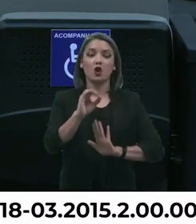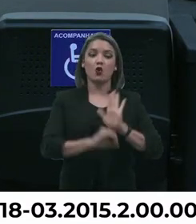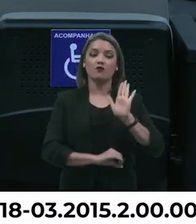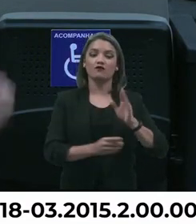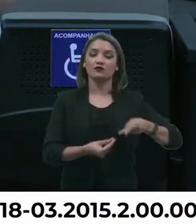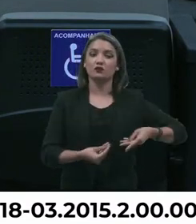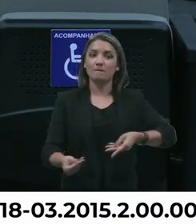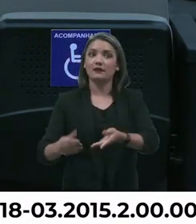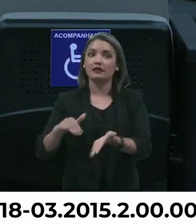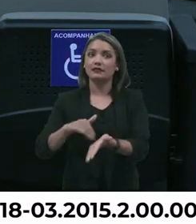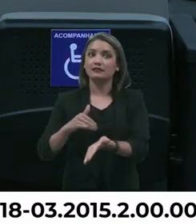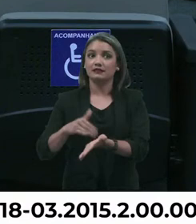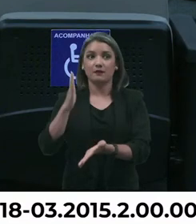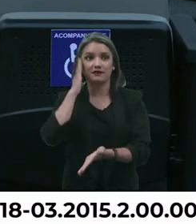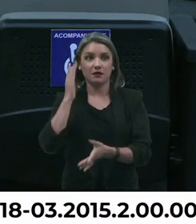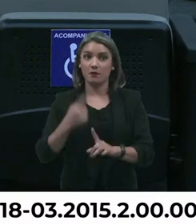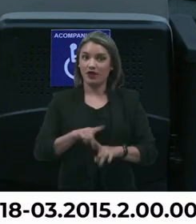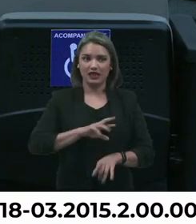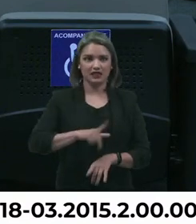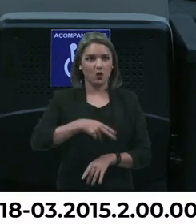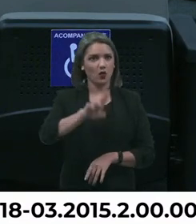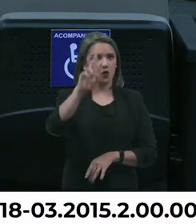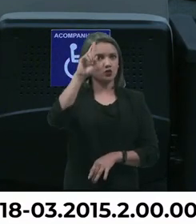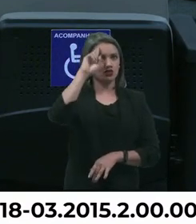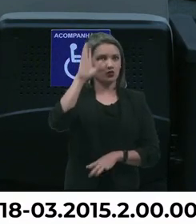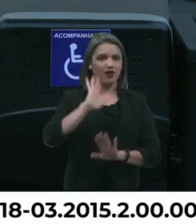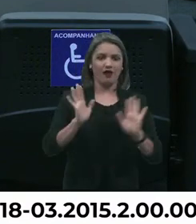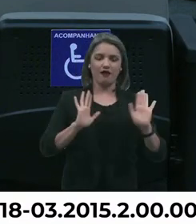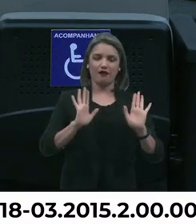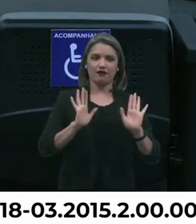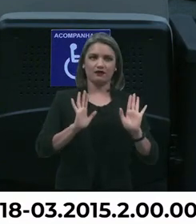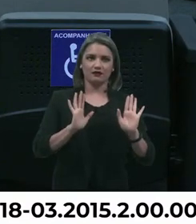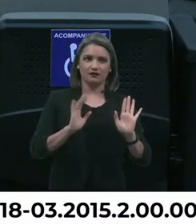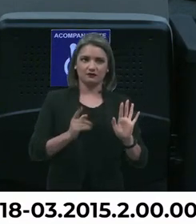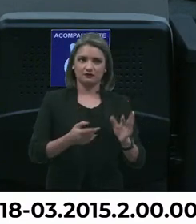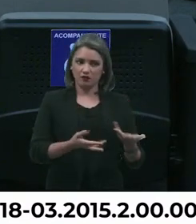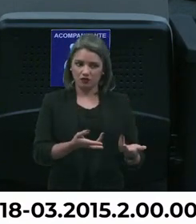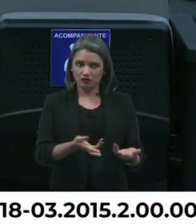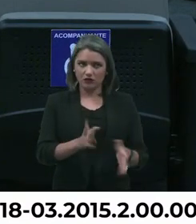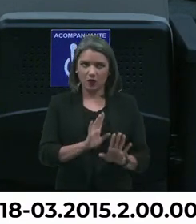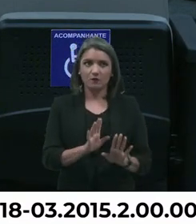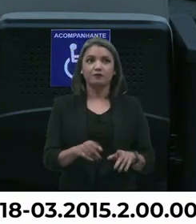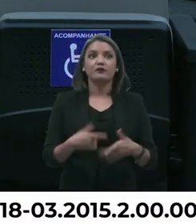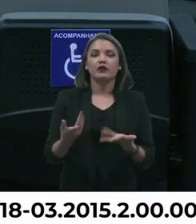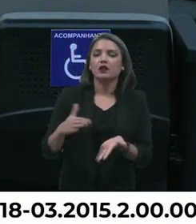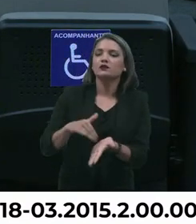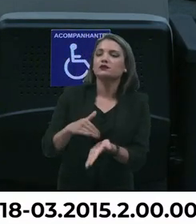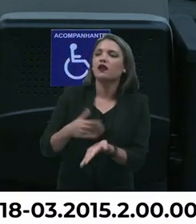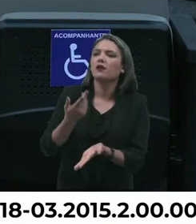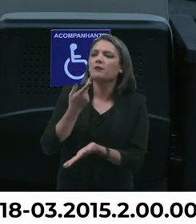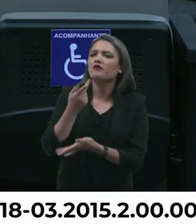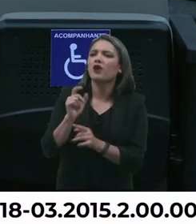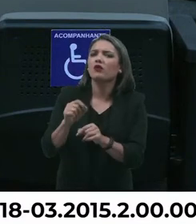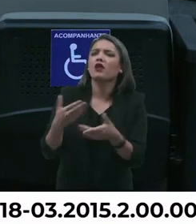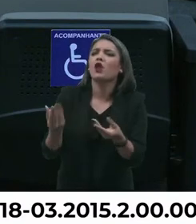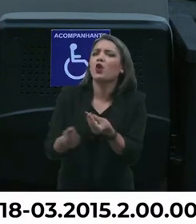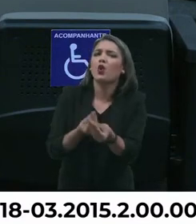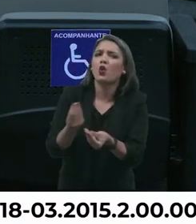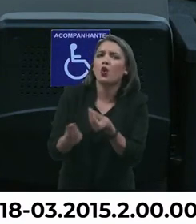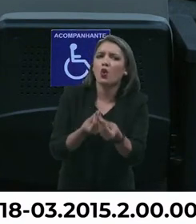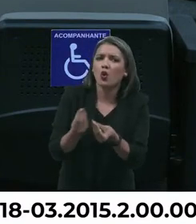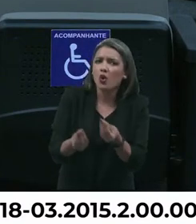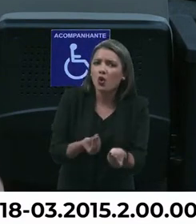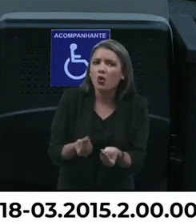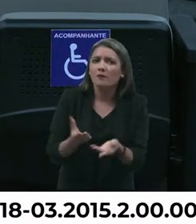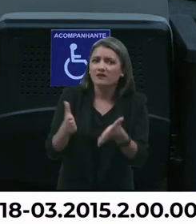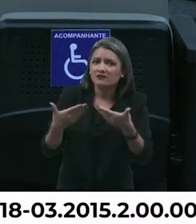saber como que ele não era o titular da vara. É importante obtemperar isso. Ei, secretaria, me diga cá, como é que